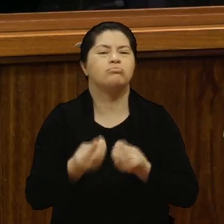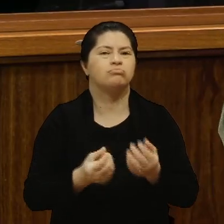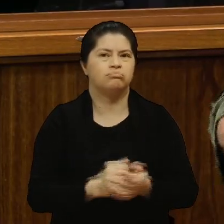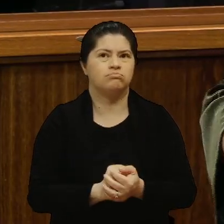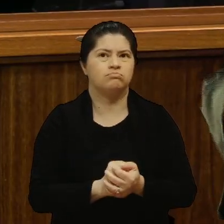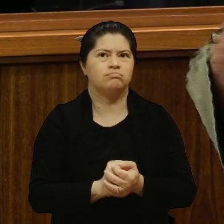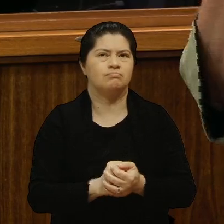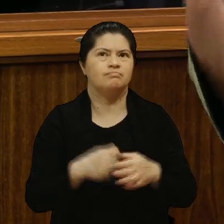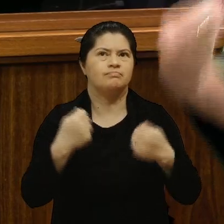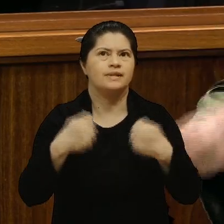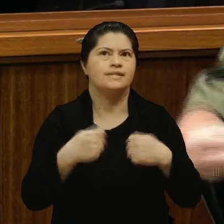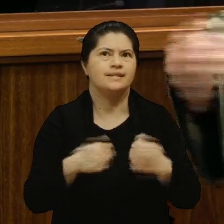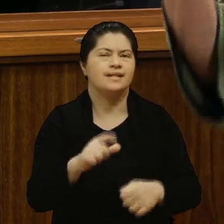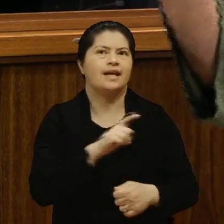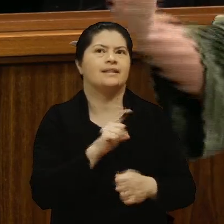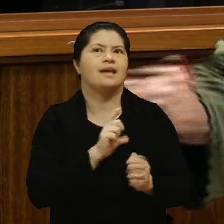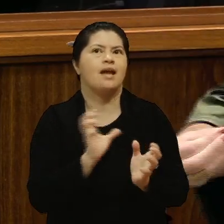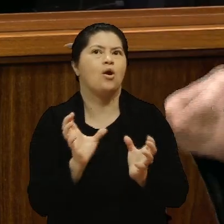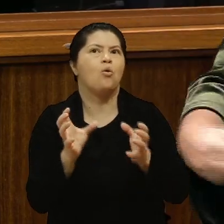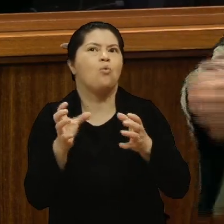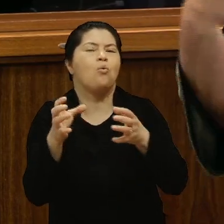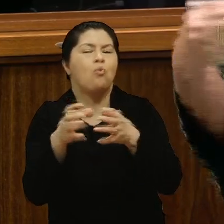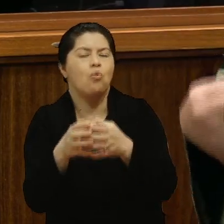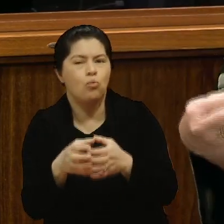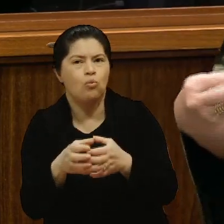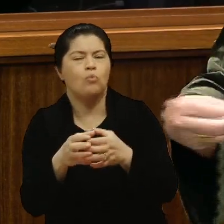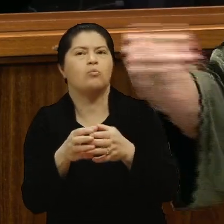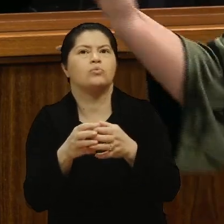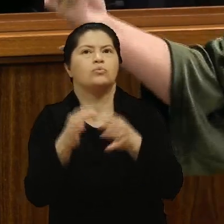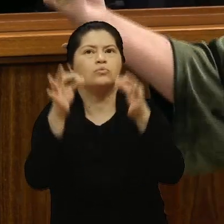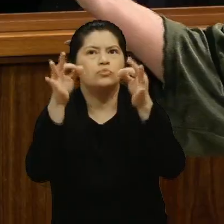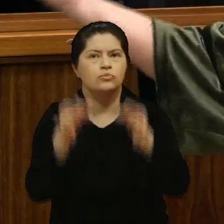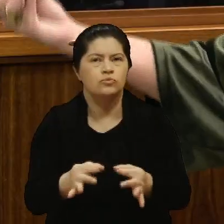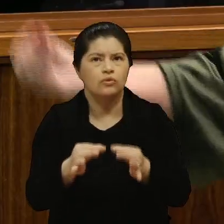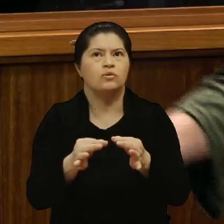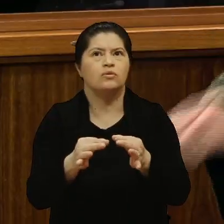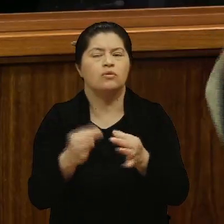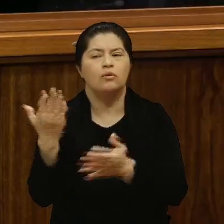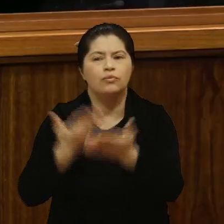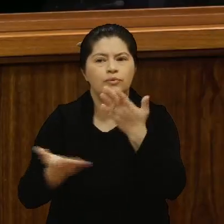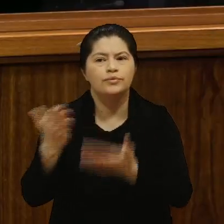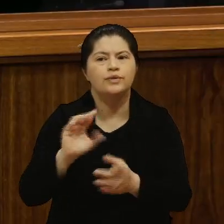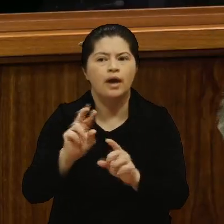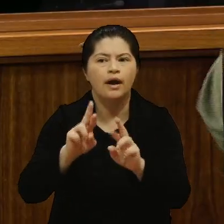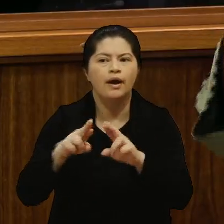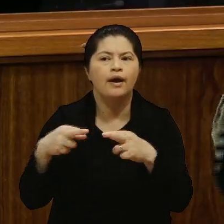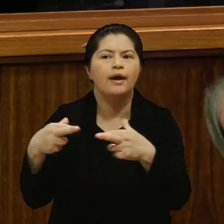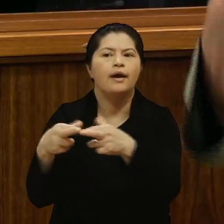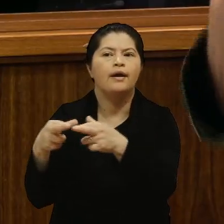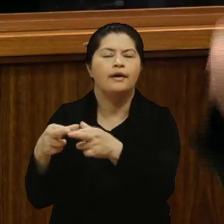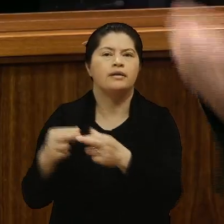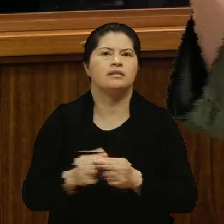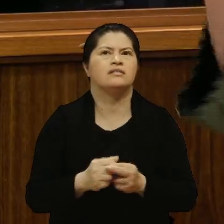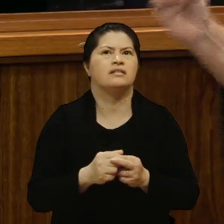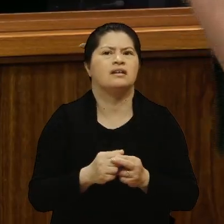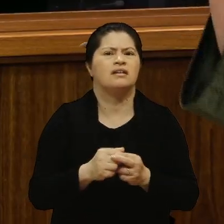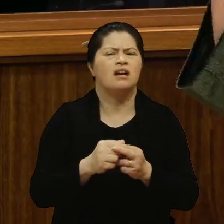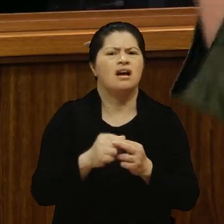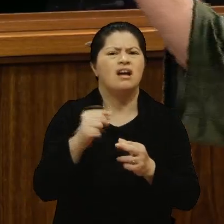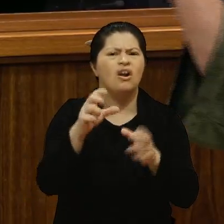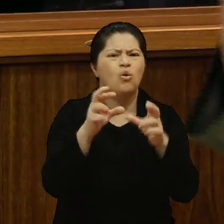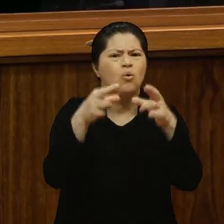Tem que ter uma equipe adequada para atender a demanda da região. Vem me dizer que na Zona Sul não vai